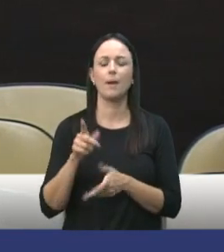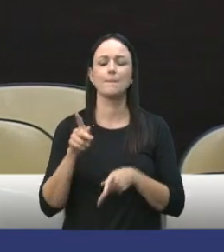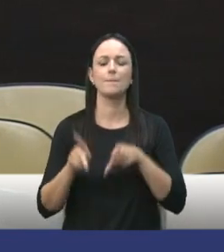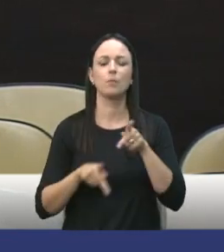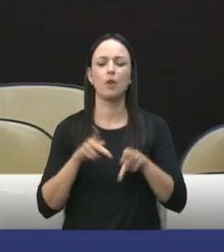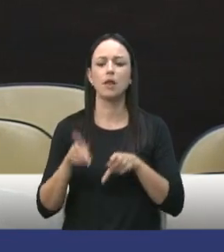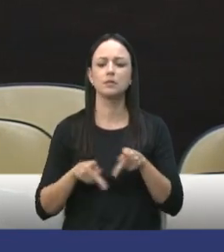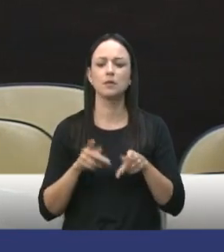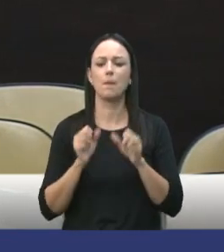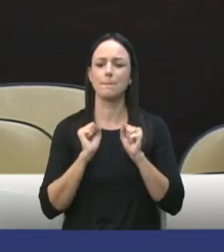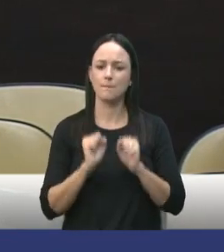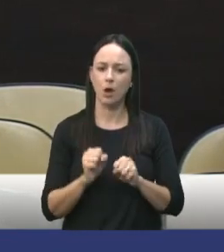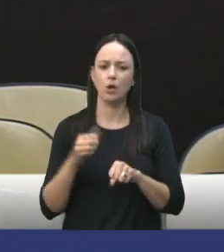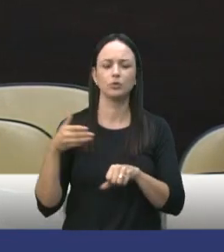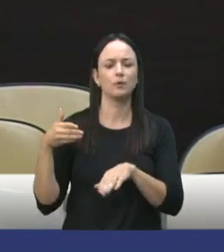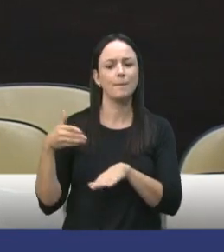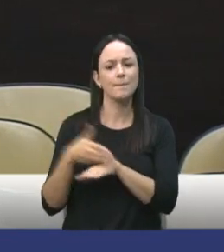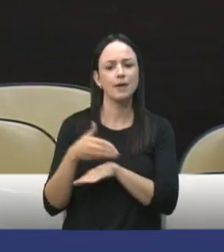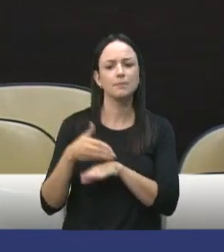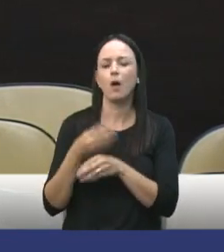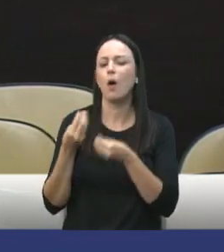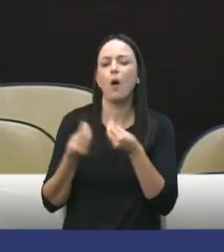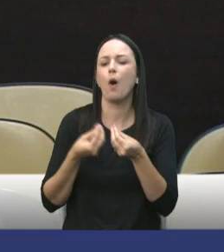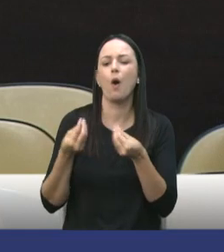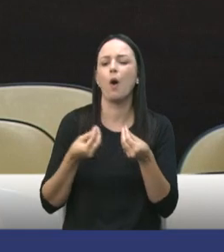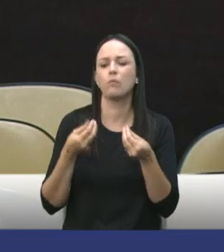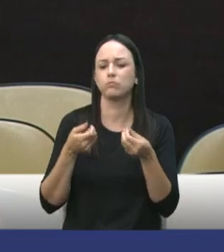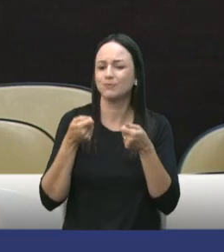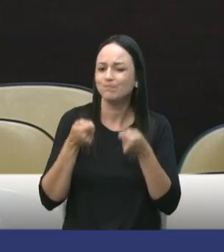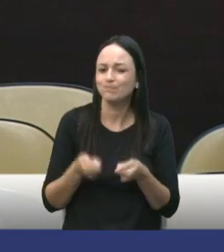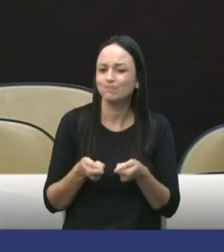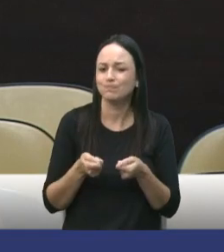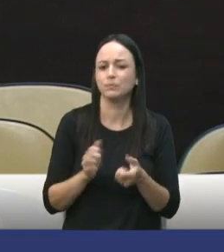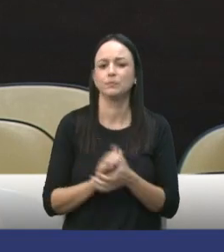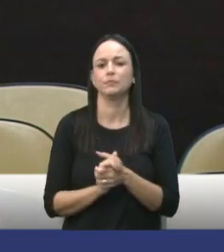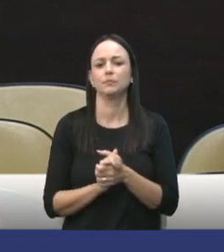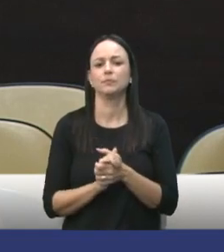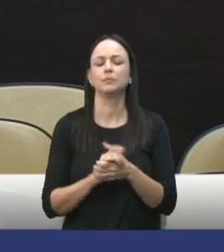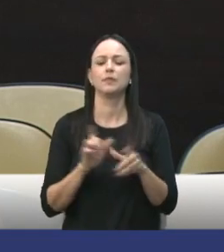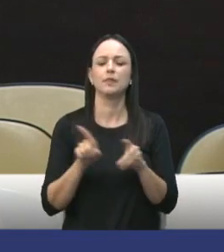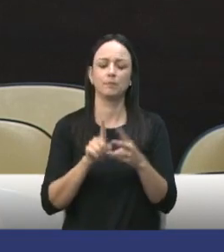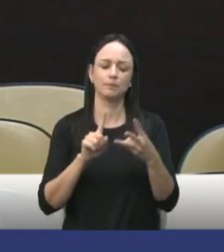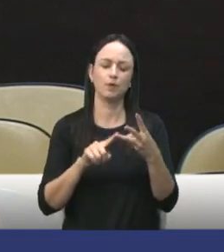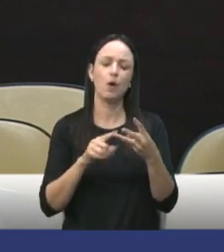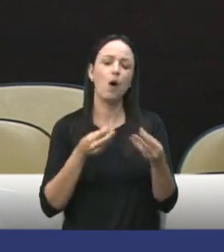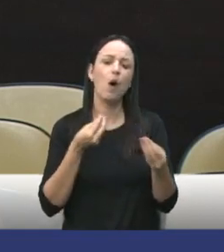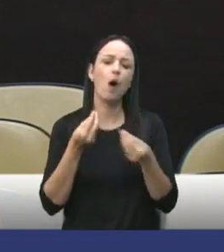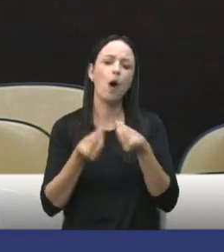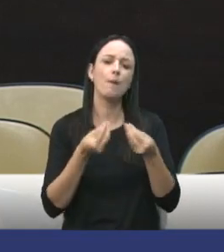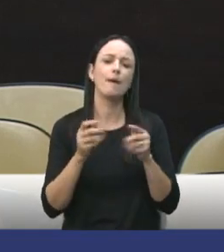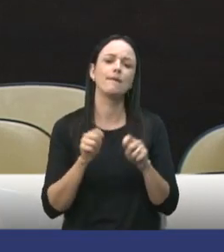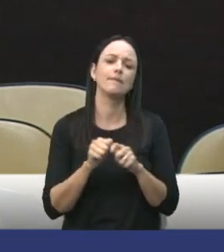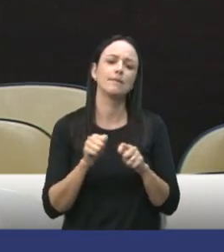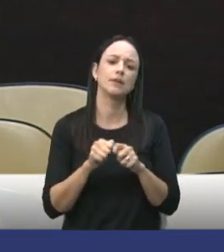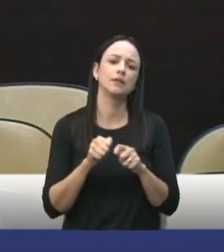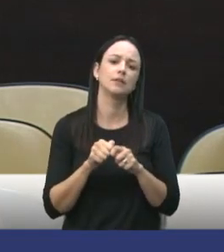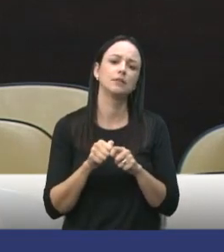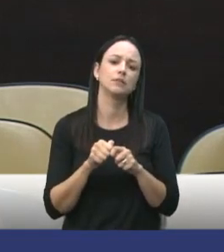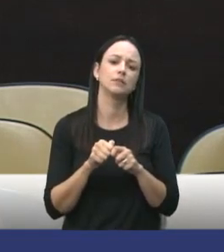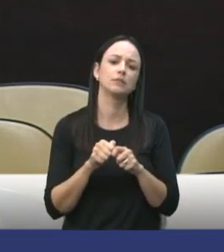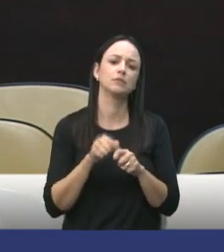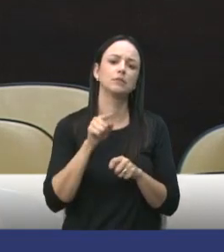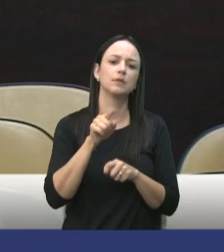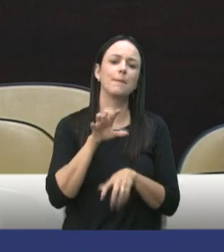participar efetivamente disso? E como são feitas as coletas desses